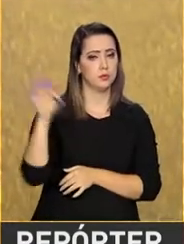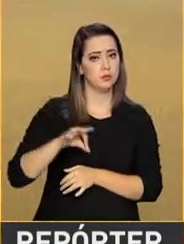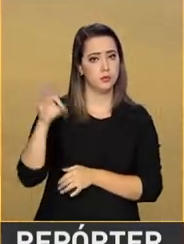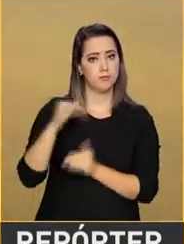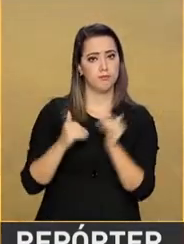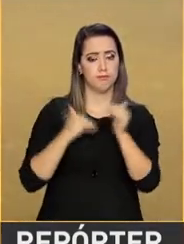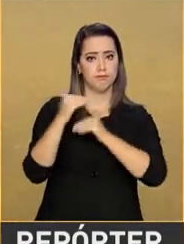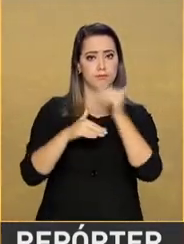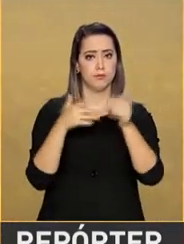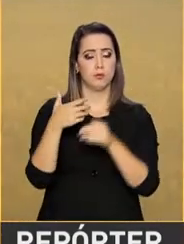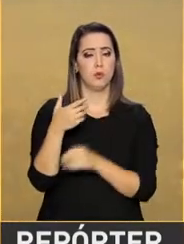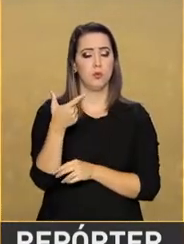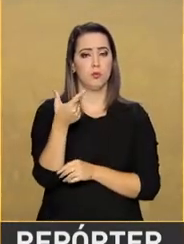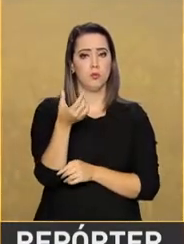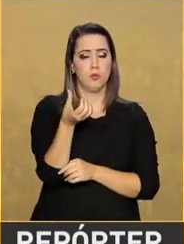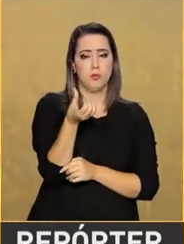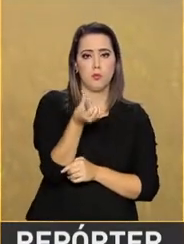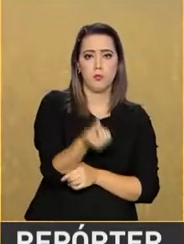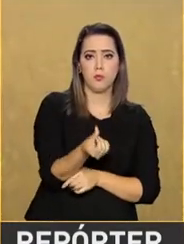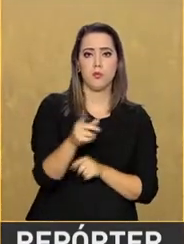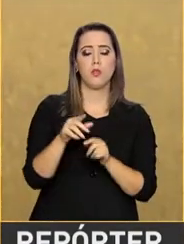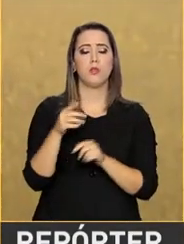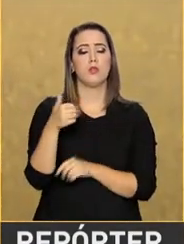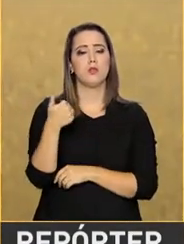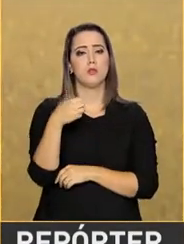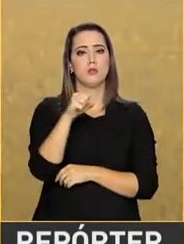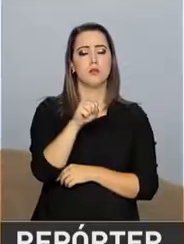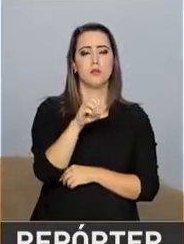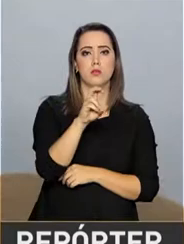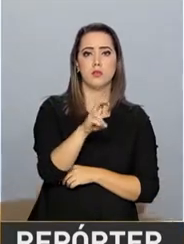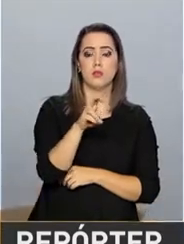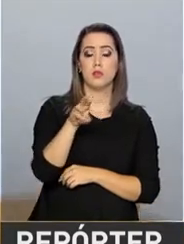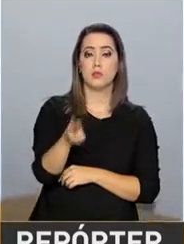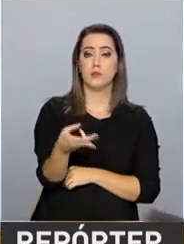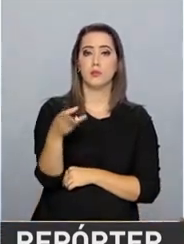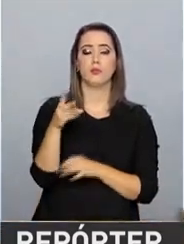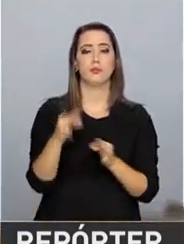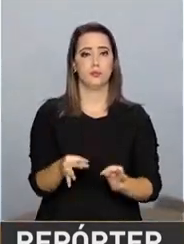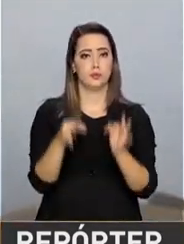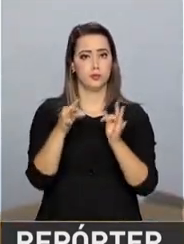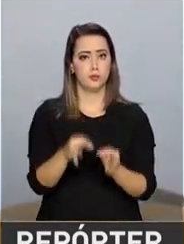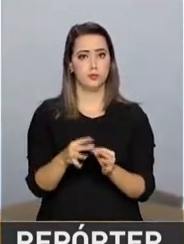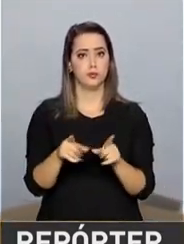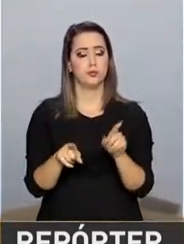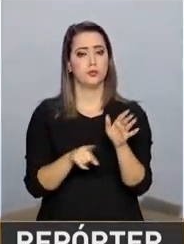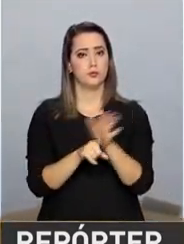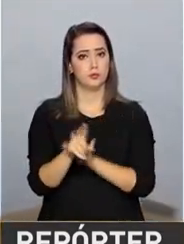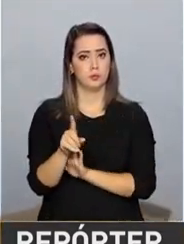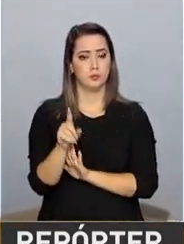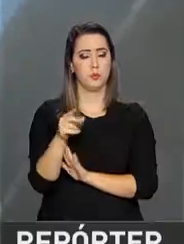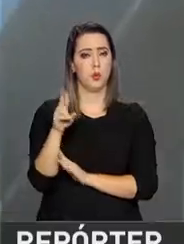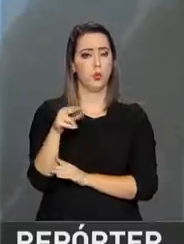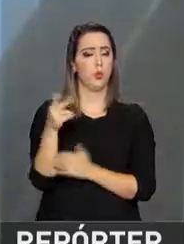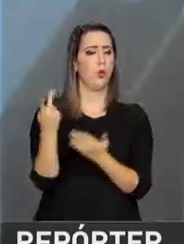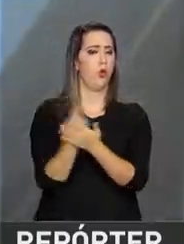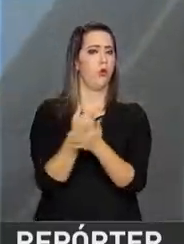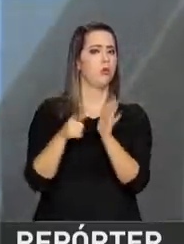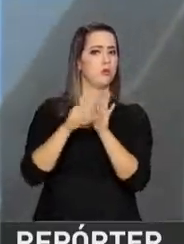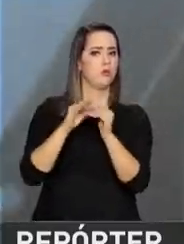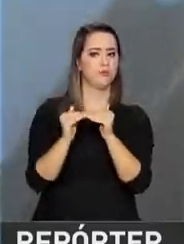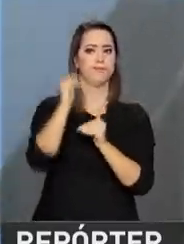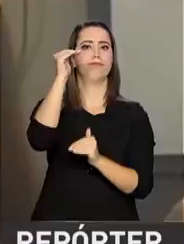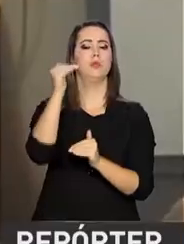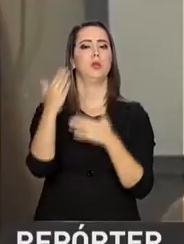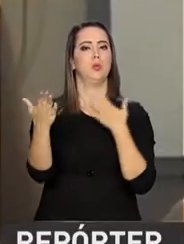2000 16 que foi de 185 milhões de toneladas segundo o instituto nunca houve um aumento tão grande de um ano